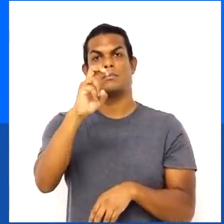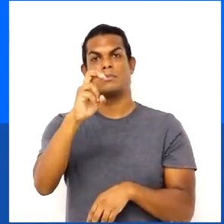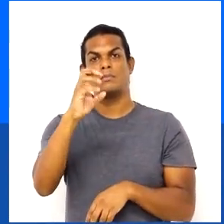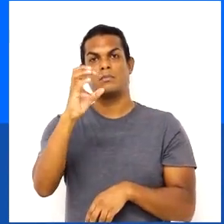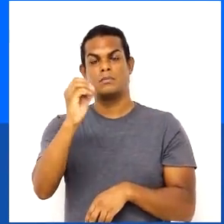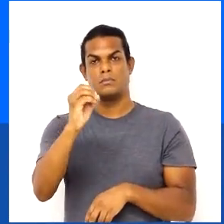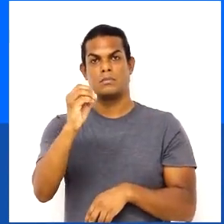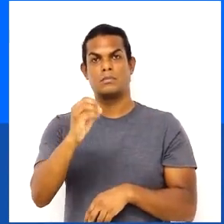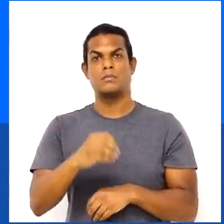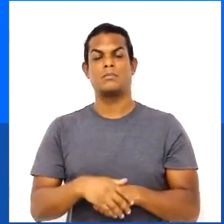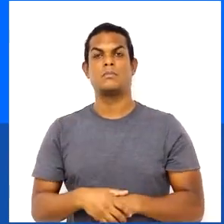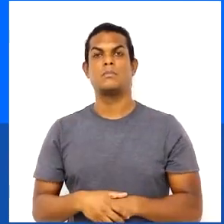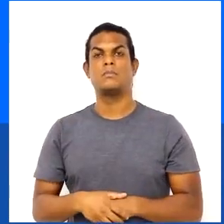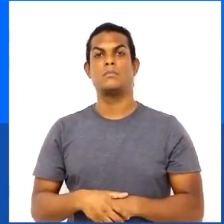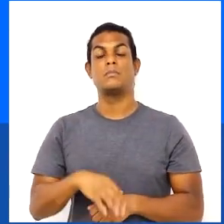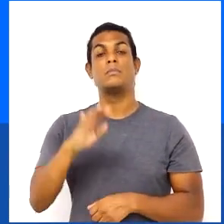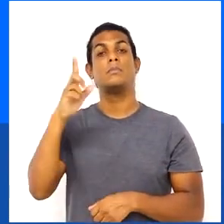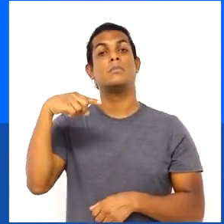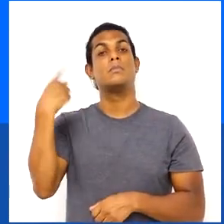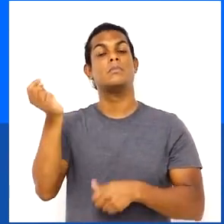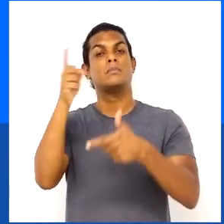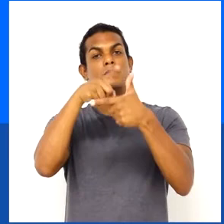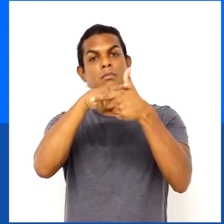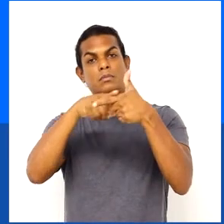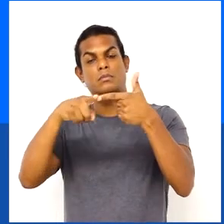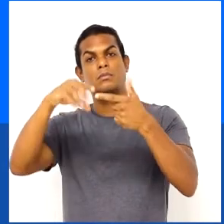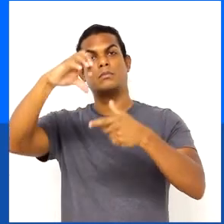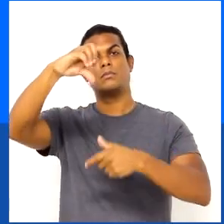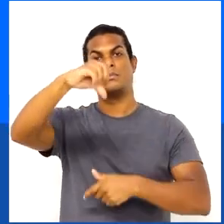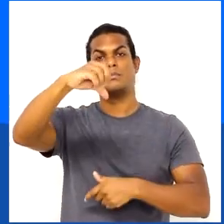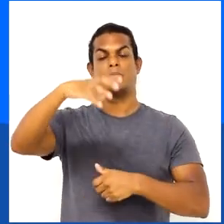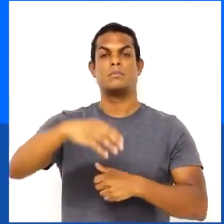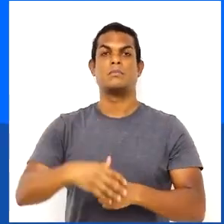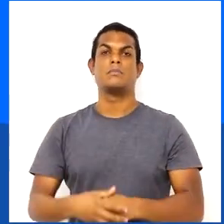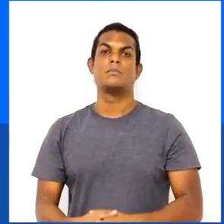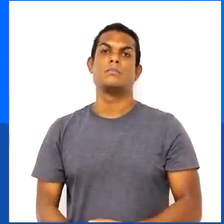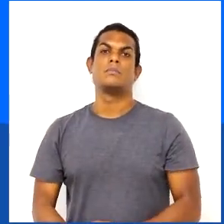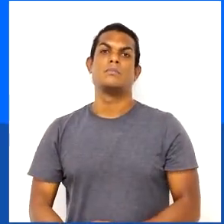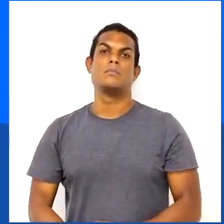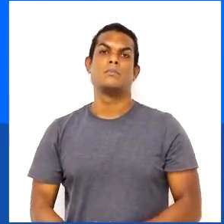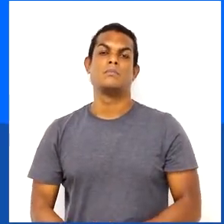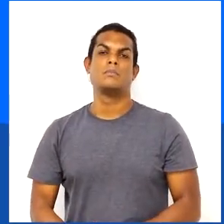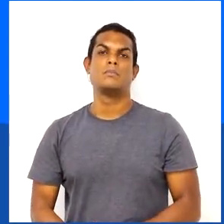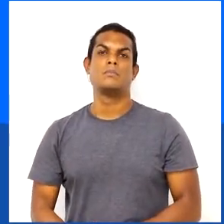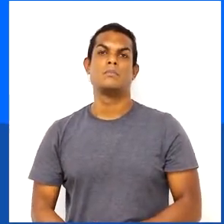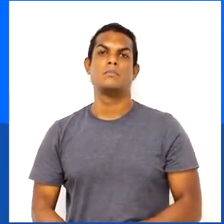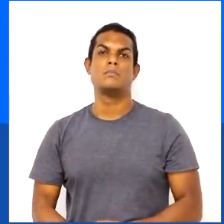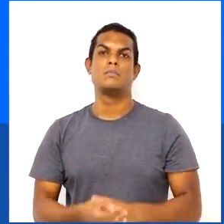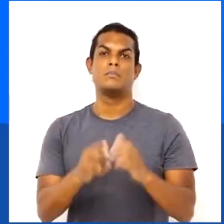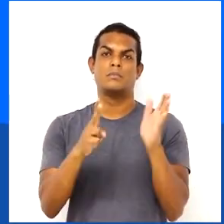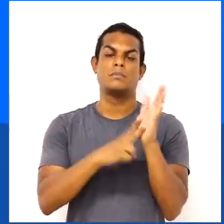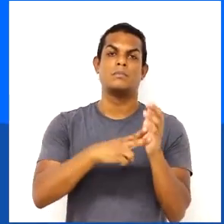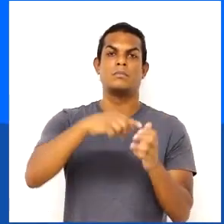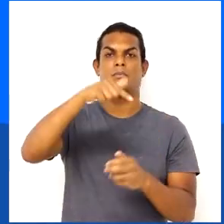650. E dividir em seguida por 9, que no caso vai nos resultar